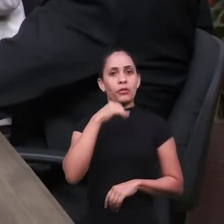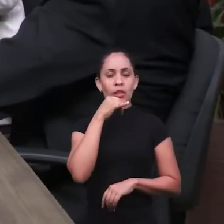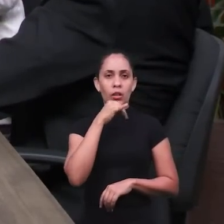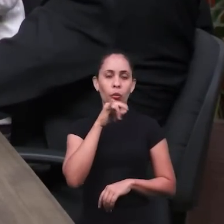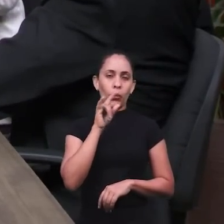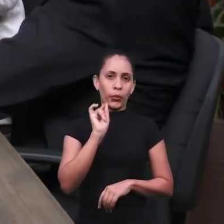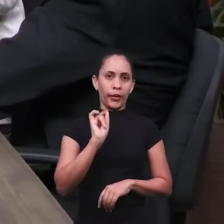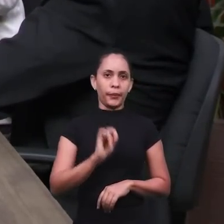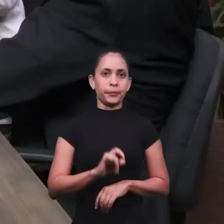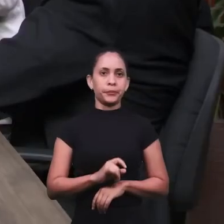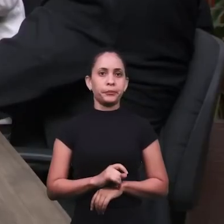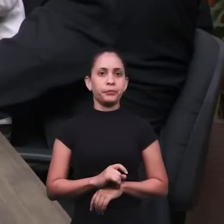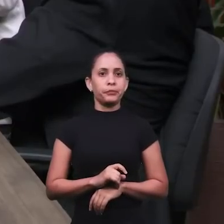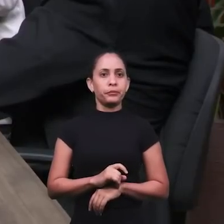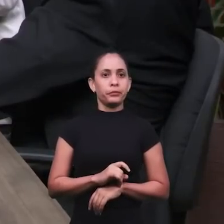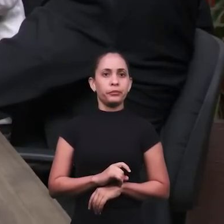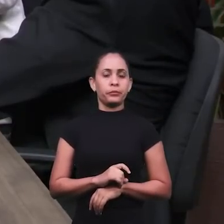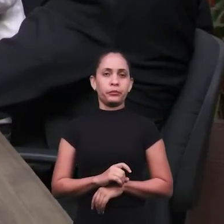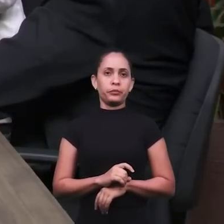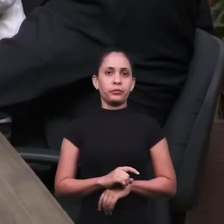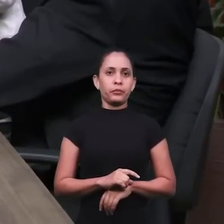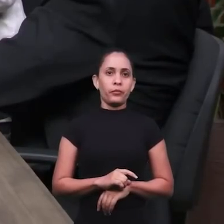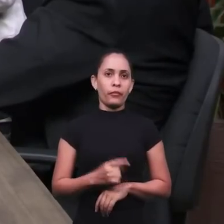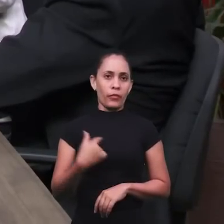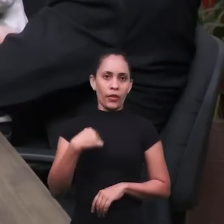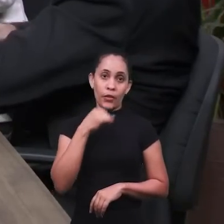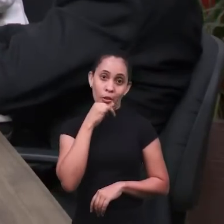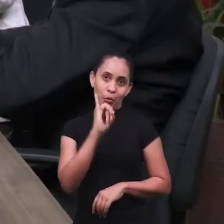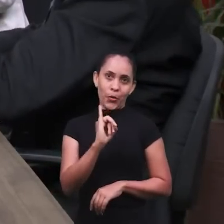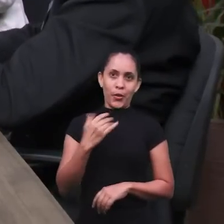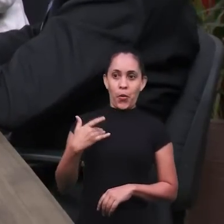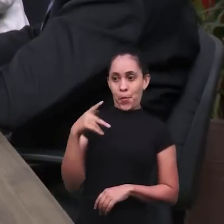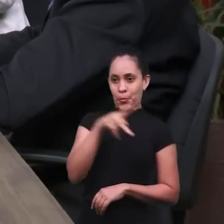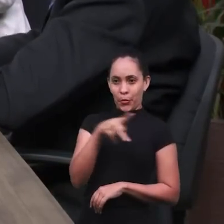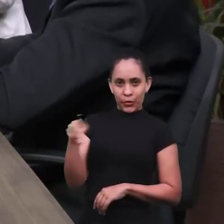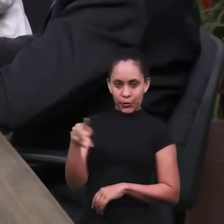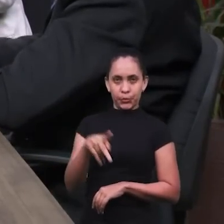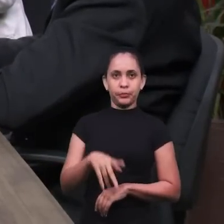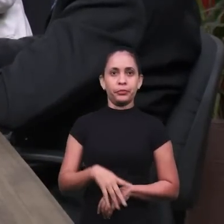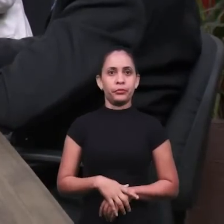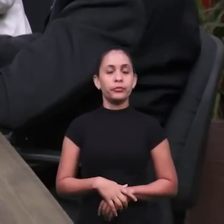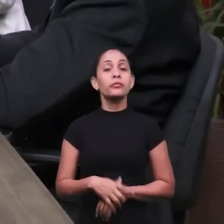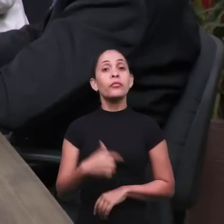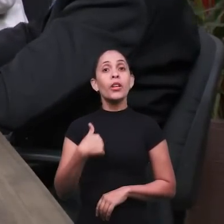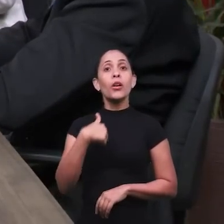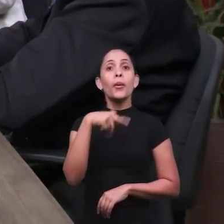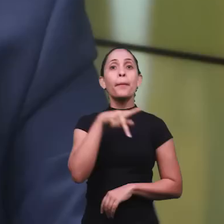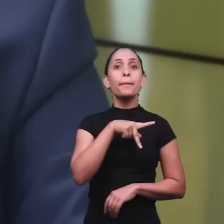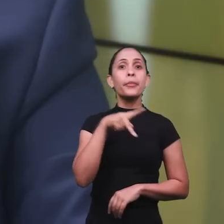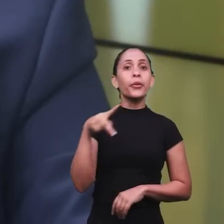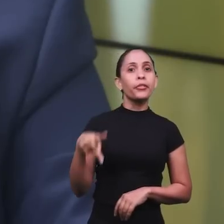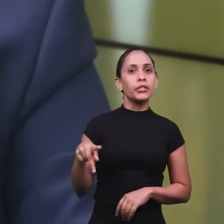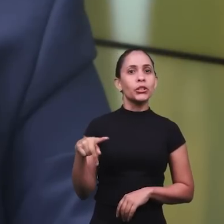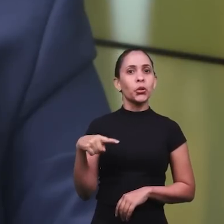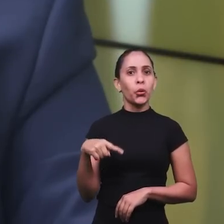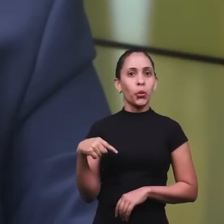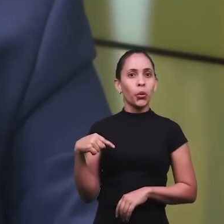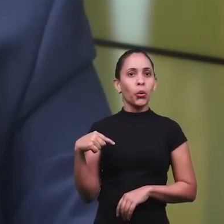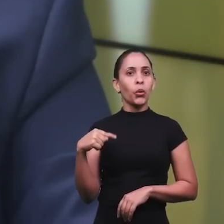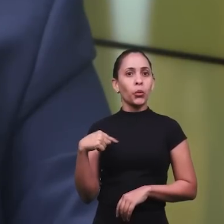Eu diria o seguinte, e eu falo agora como professor. Como professor,